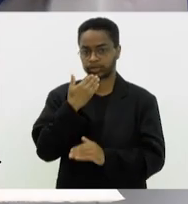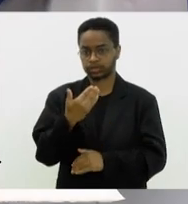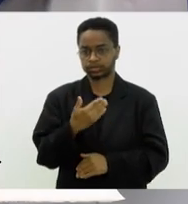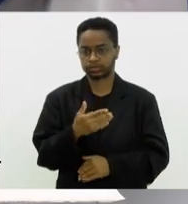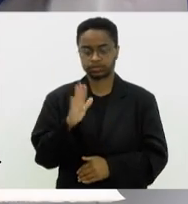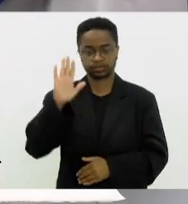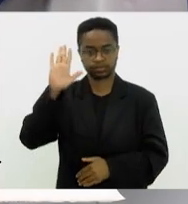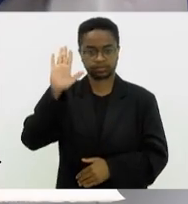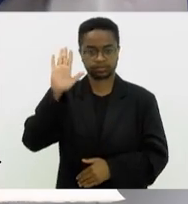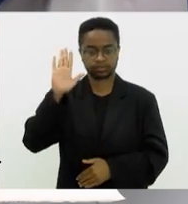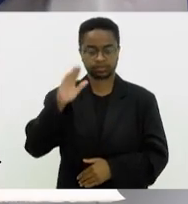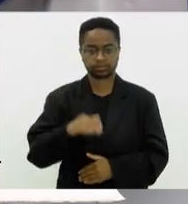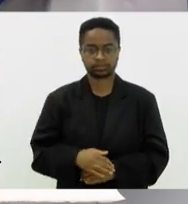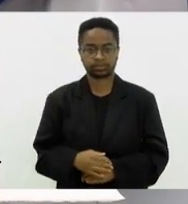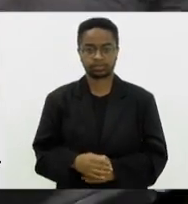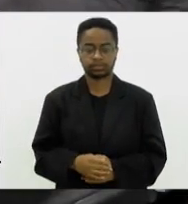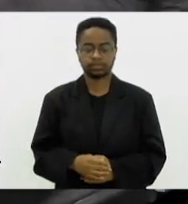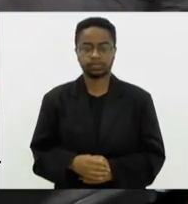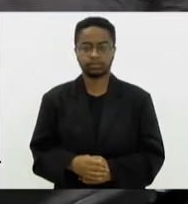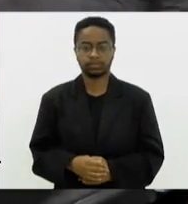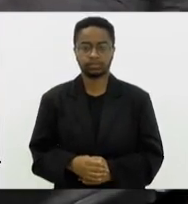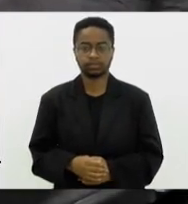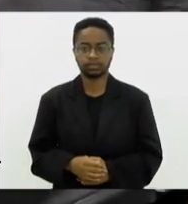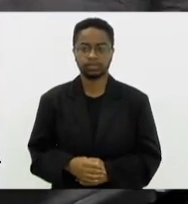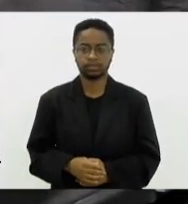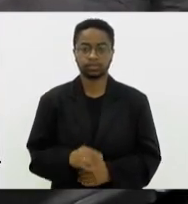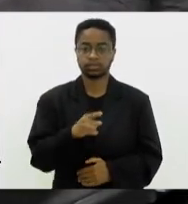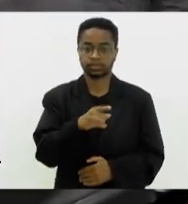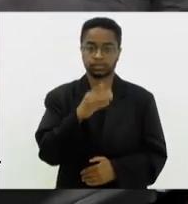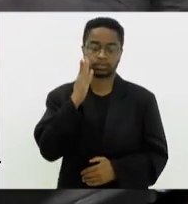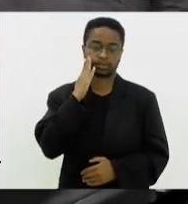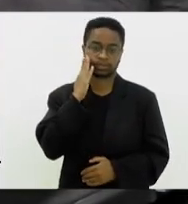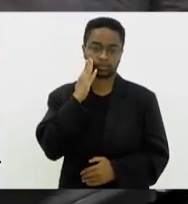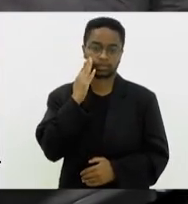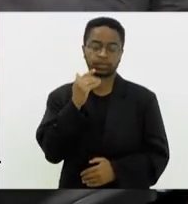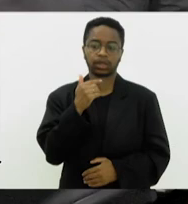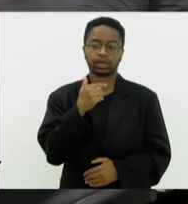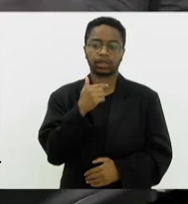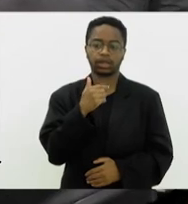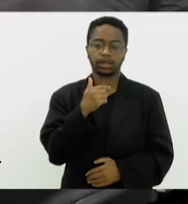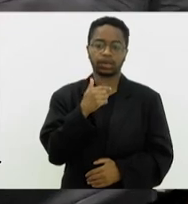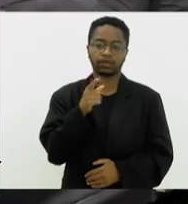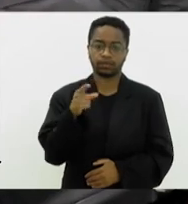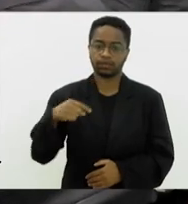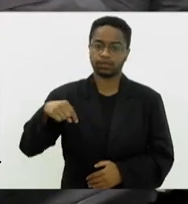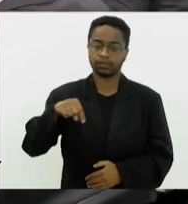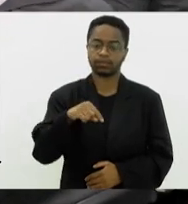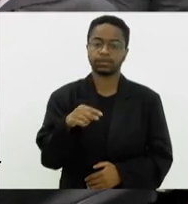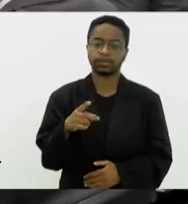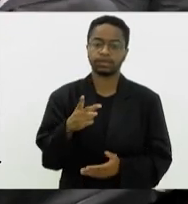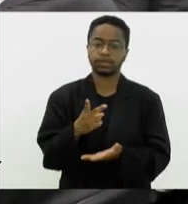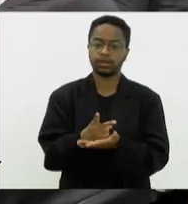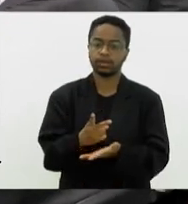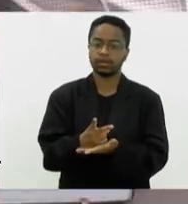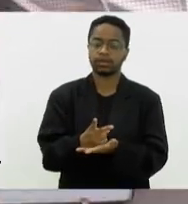de ordem muito rápida. Pois não, deputado Carlos Mink. Vossa Excelência sabe como eu sou reconhecido a Vossa Excelência por ter